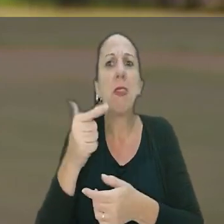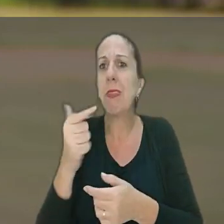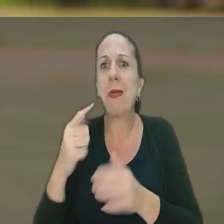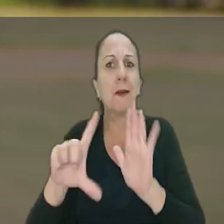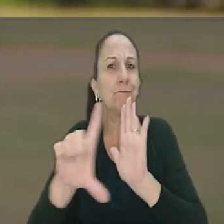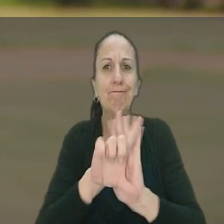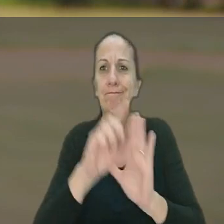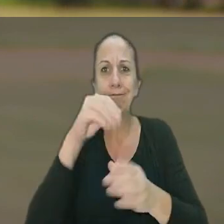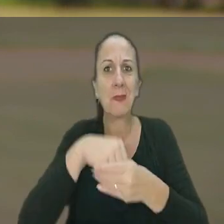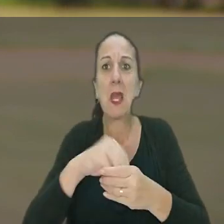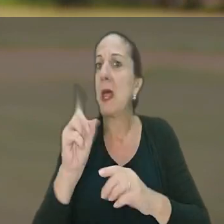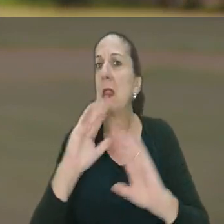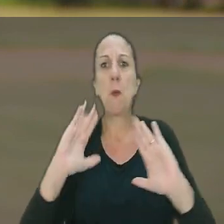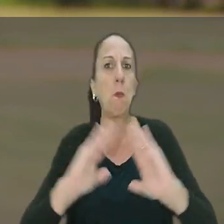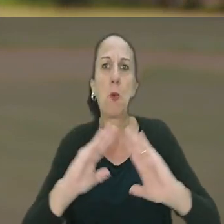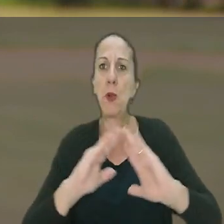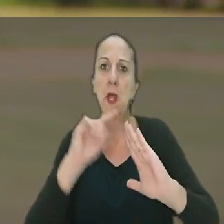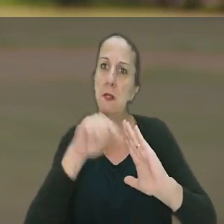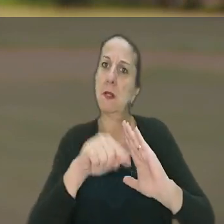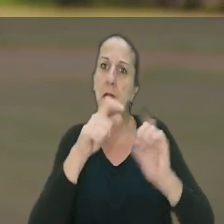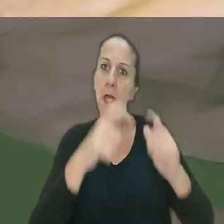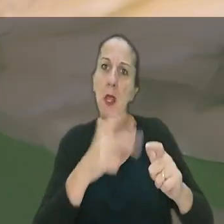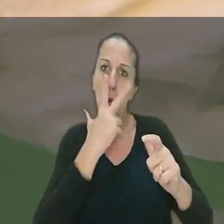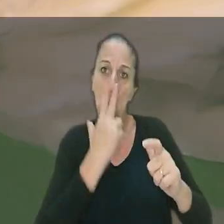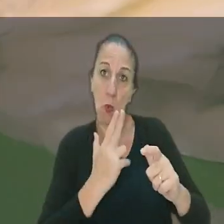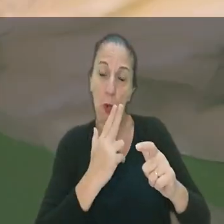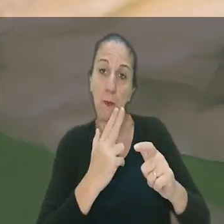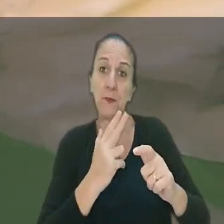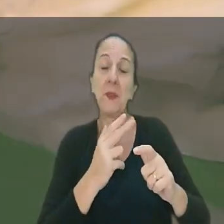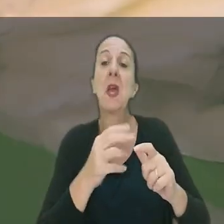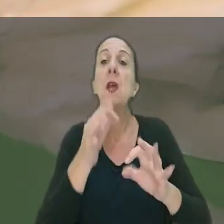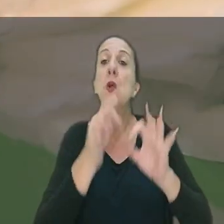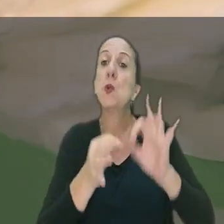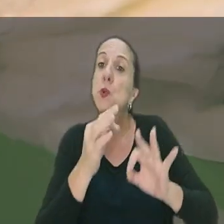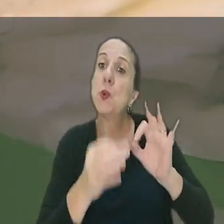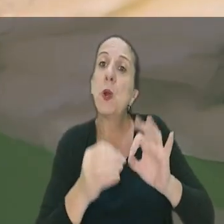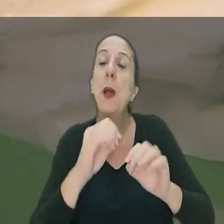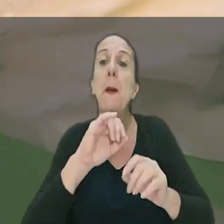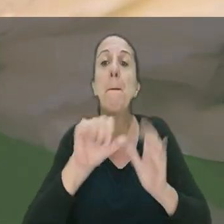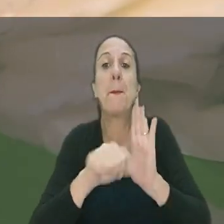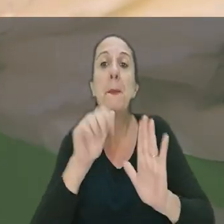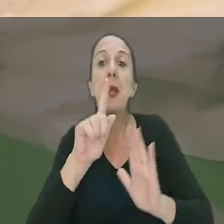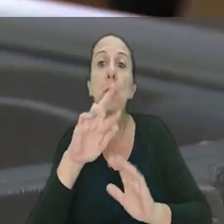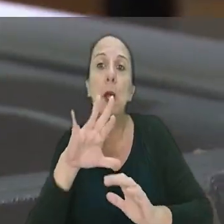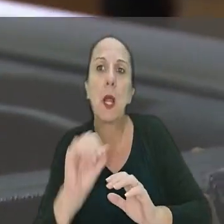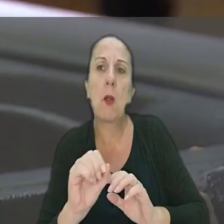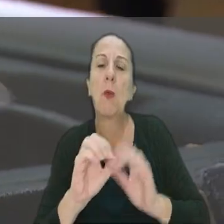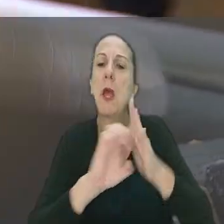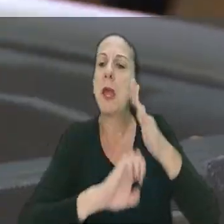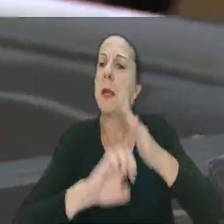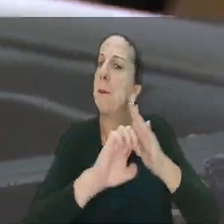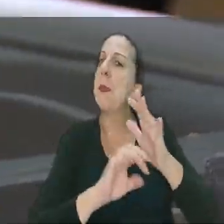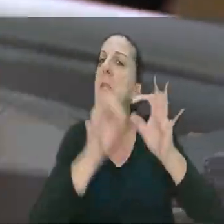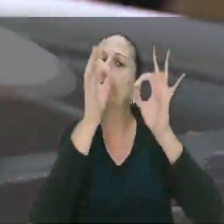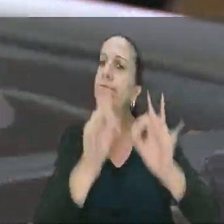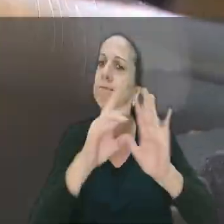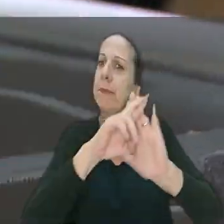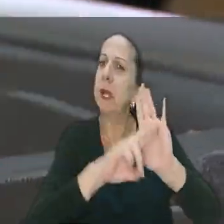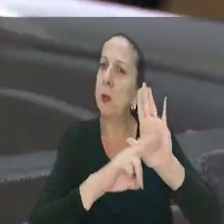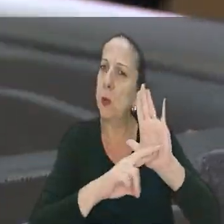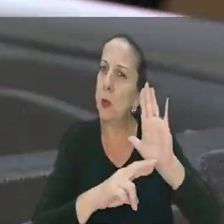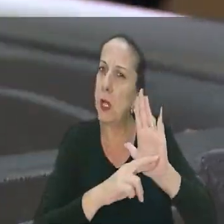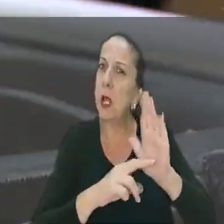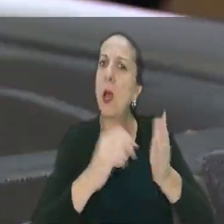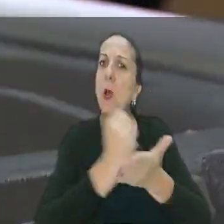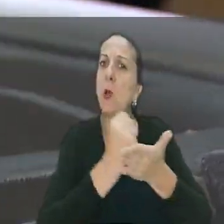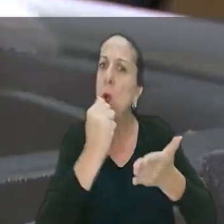ilegalmente, embora não morassem mais no local. O juízo de primeiro grau determinou que a empresa regularizasse o contrato de trabalho